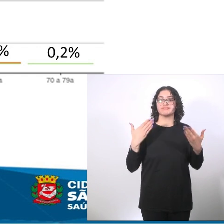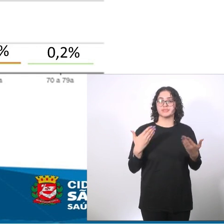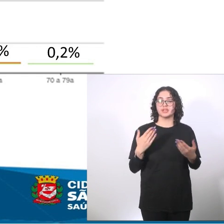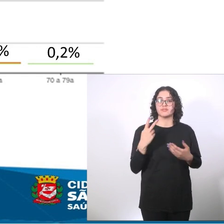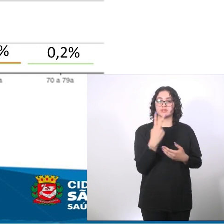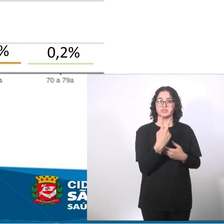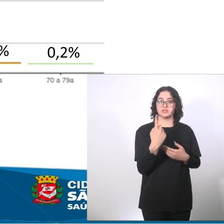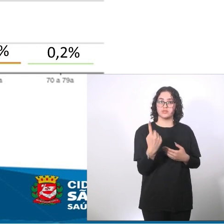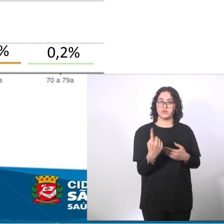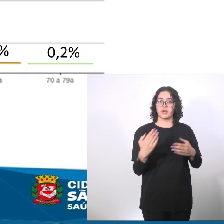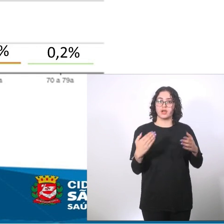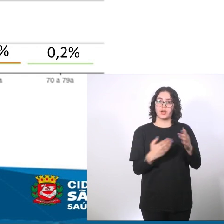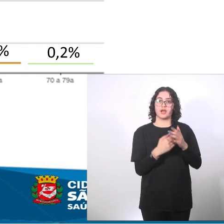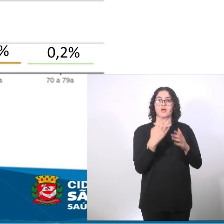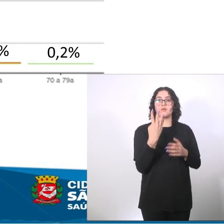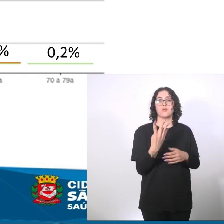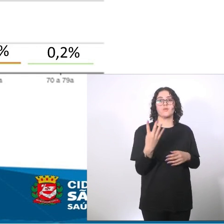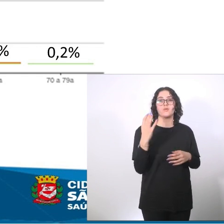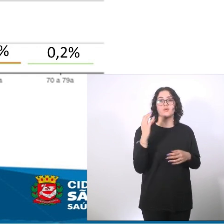a